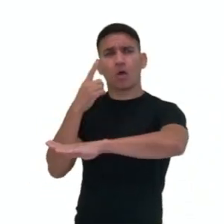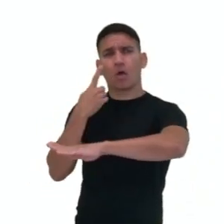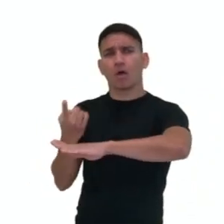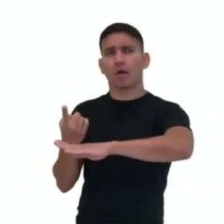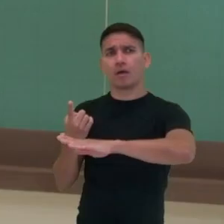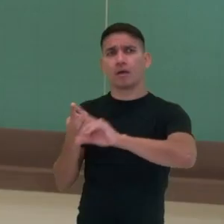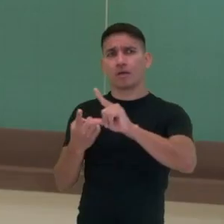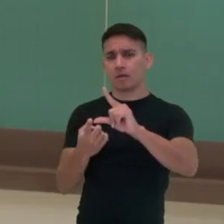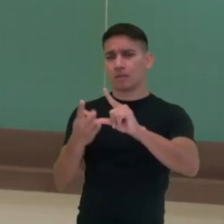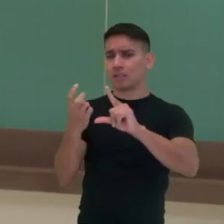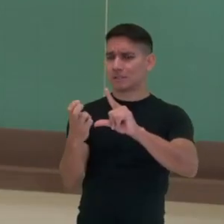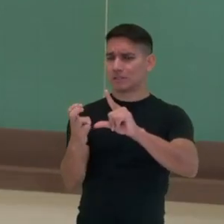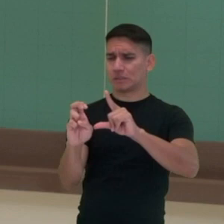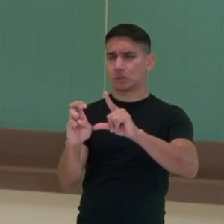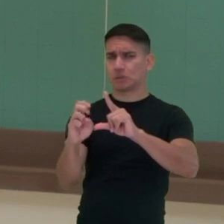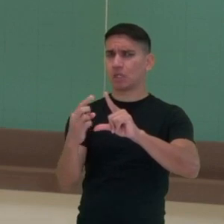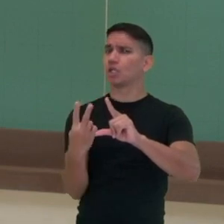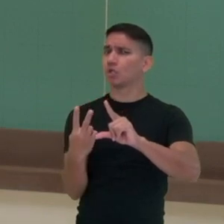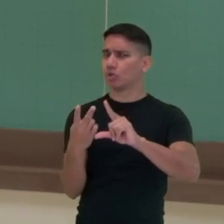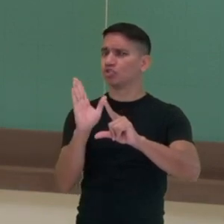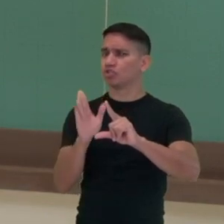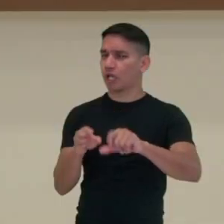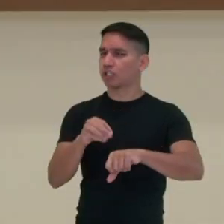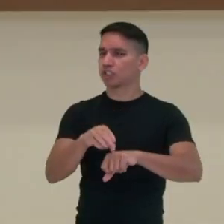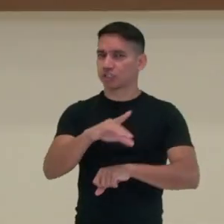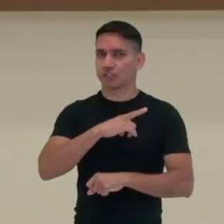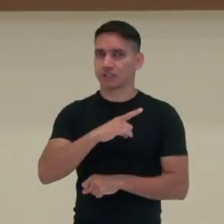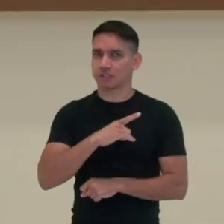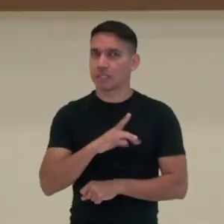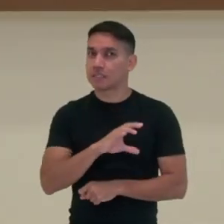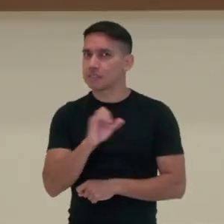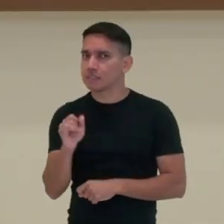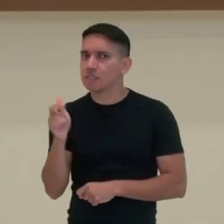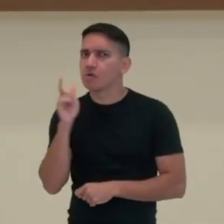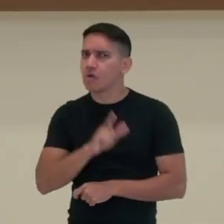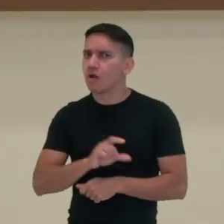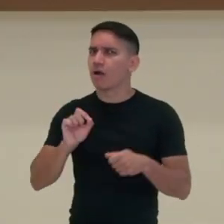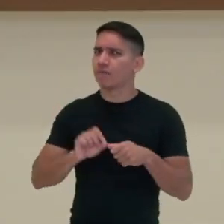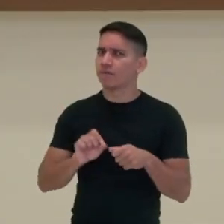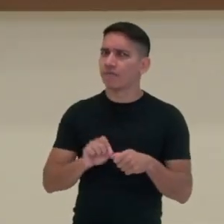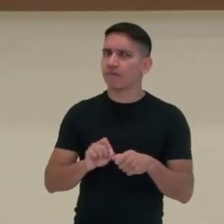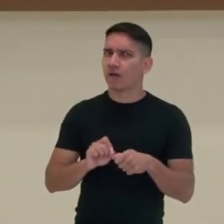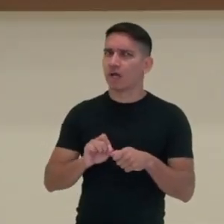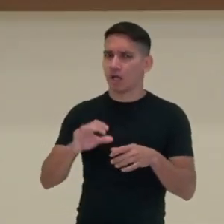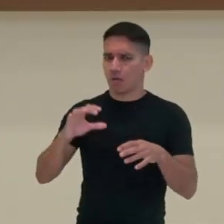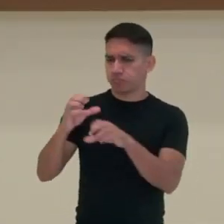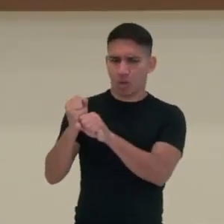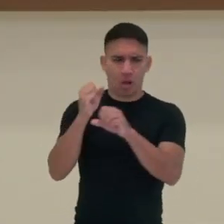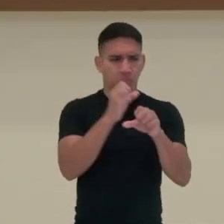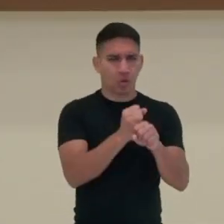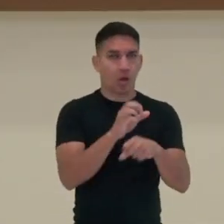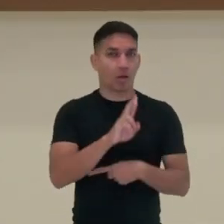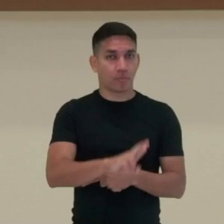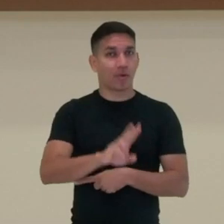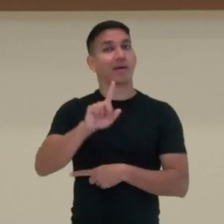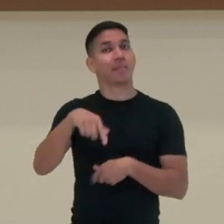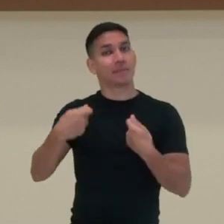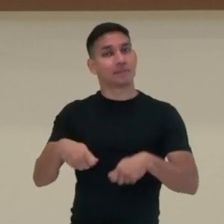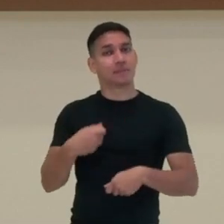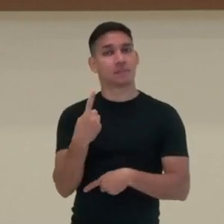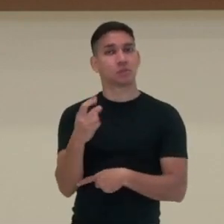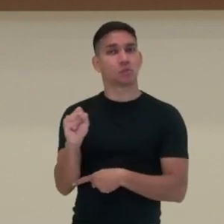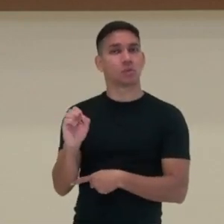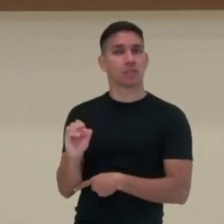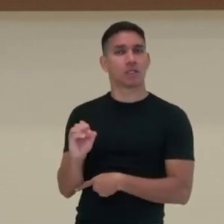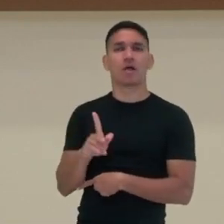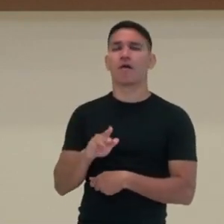52. E ficou aquela dica para vocês, hein? Que se eu somar esses dois ângulos, tem que dar o quê? 180, né? Então, eu vou